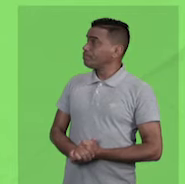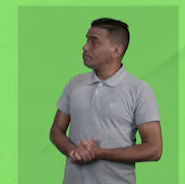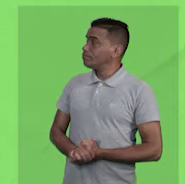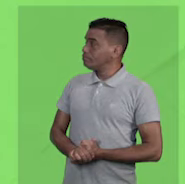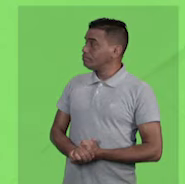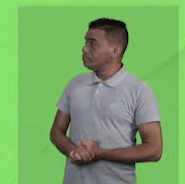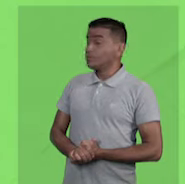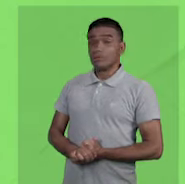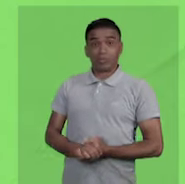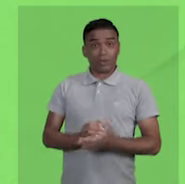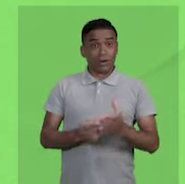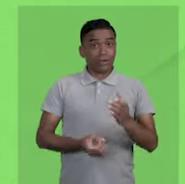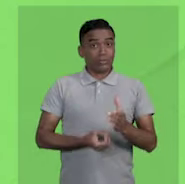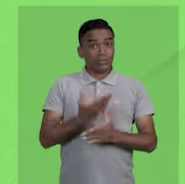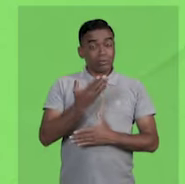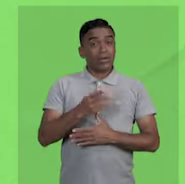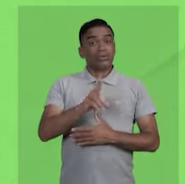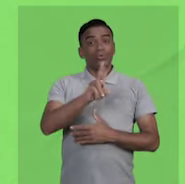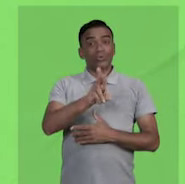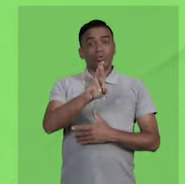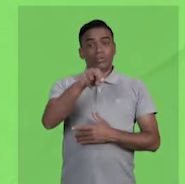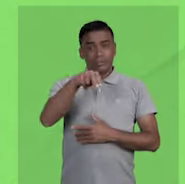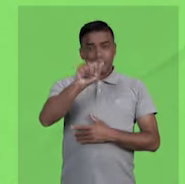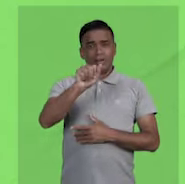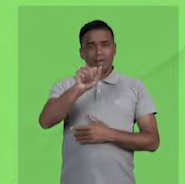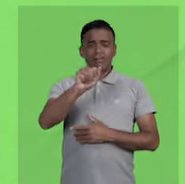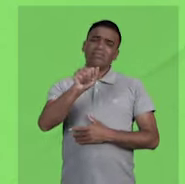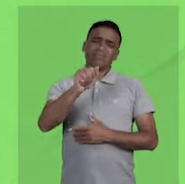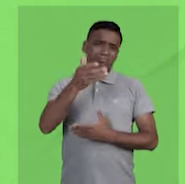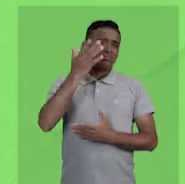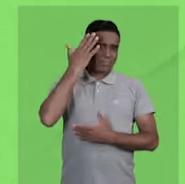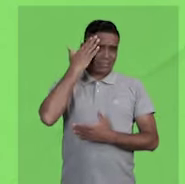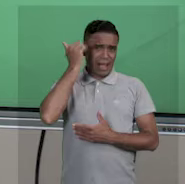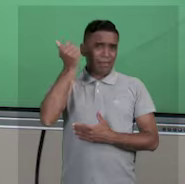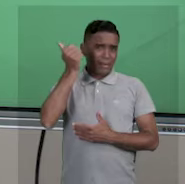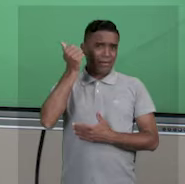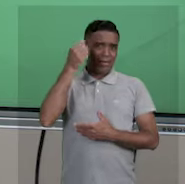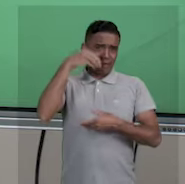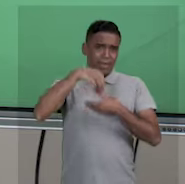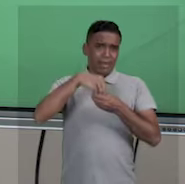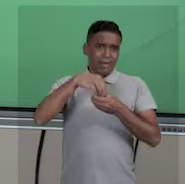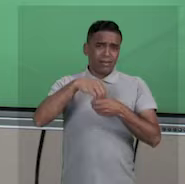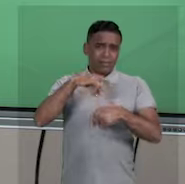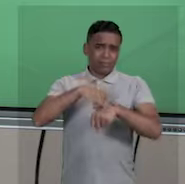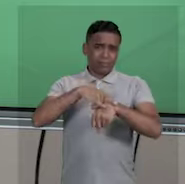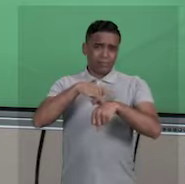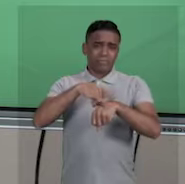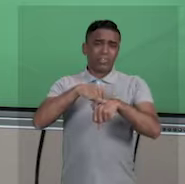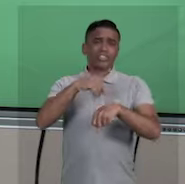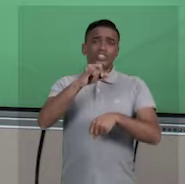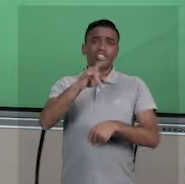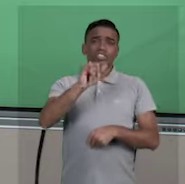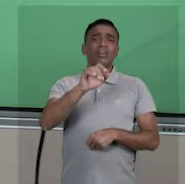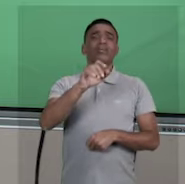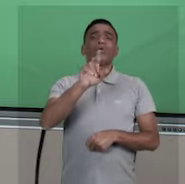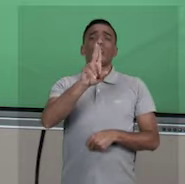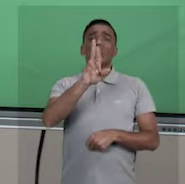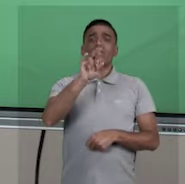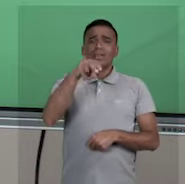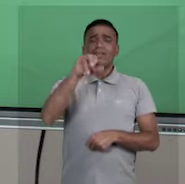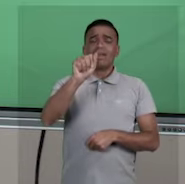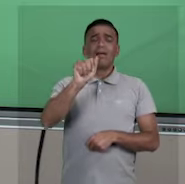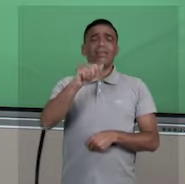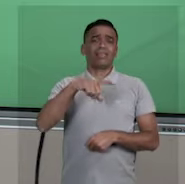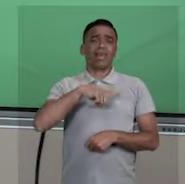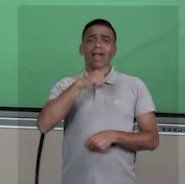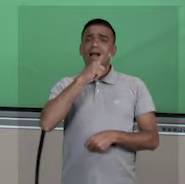formação de urina para vocês, mas a gente sabe que na urina tem água, certo? Você sabe qual que é a importância da ingestão de